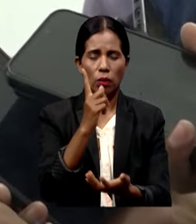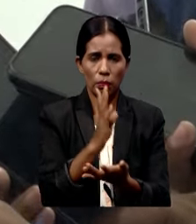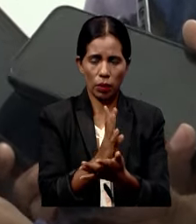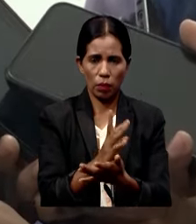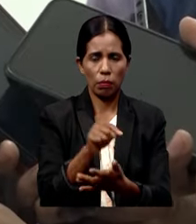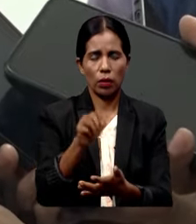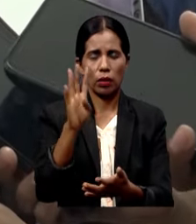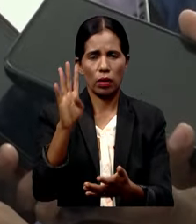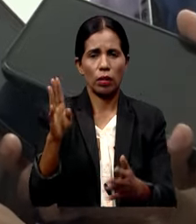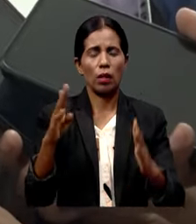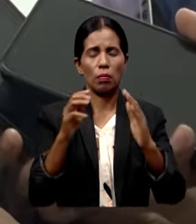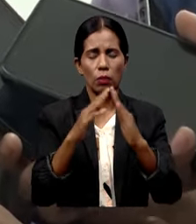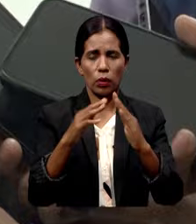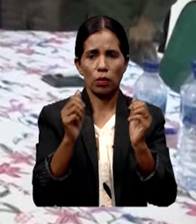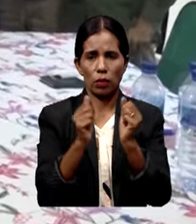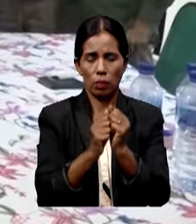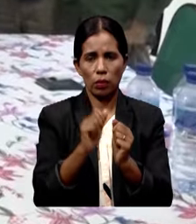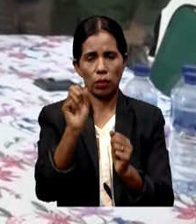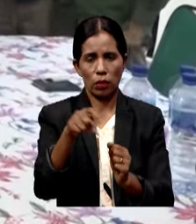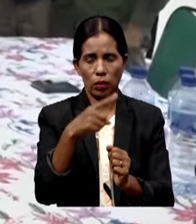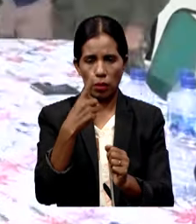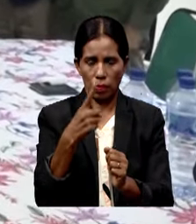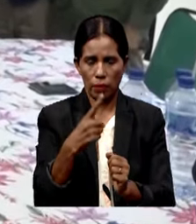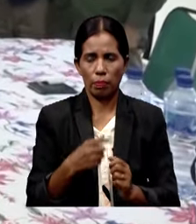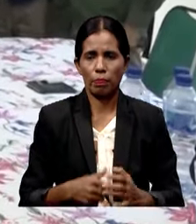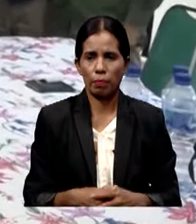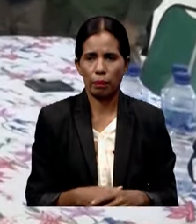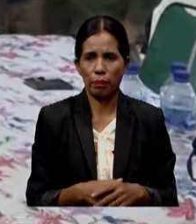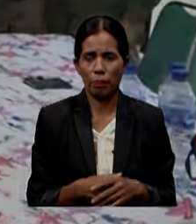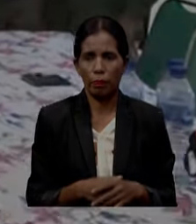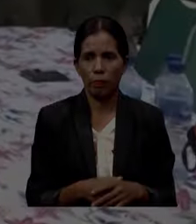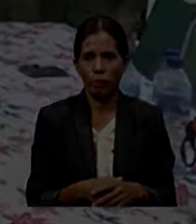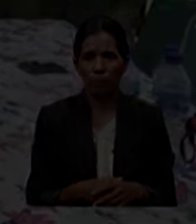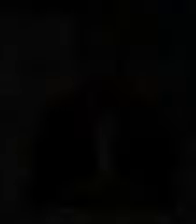hamutuk sanolo resing ida. Emerenciana Martins, Agustino da Costa, Jemen.